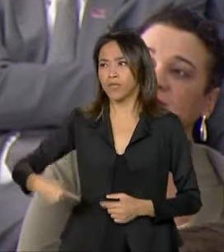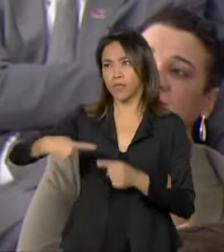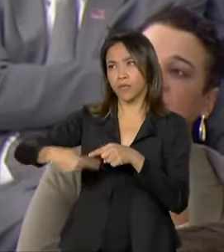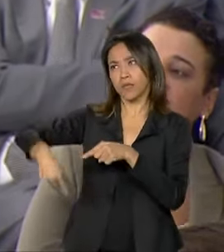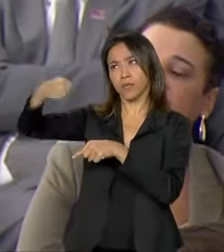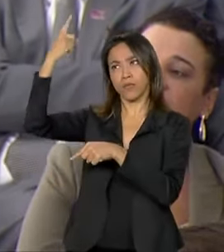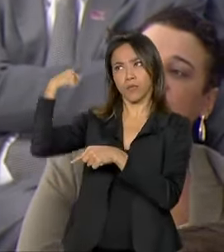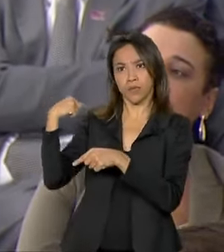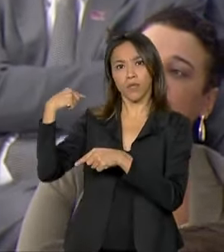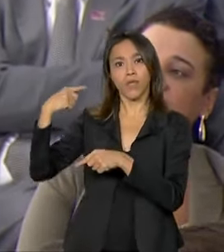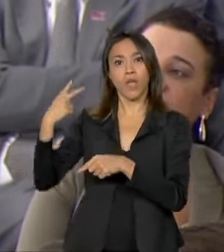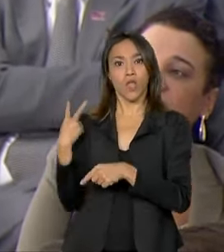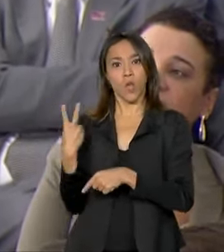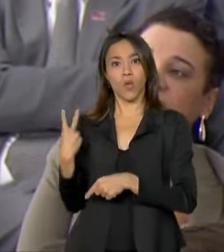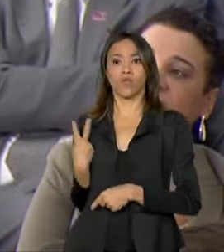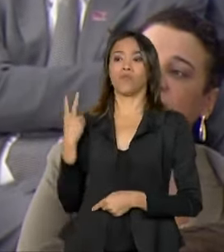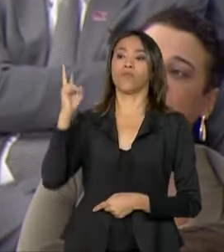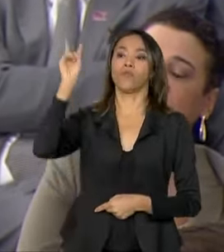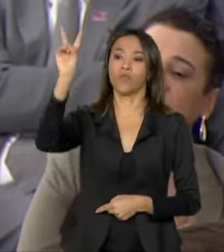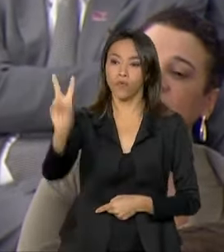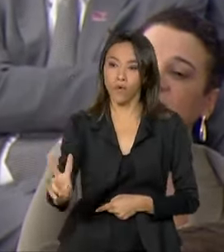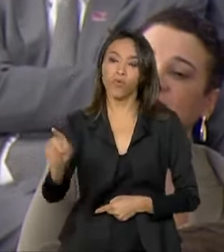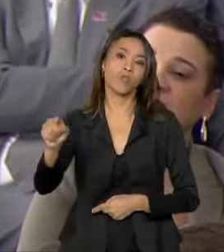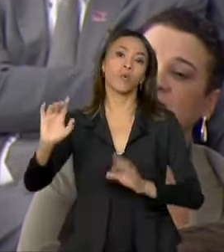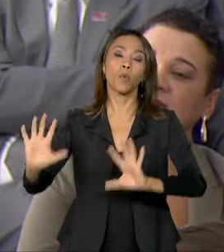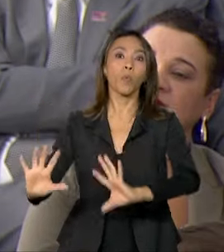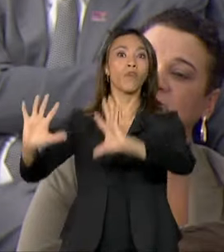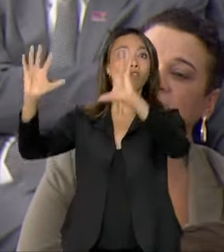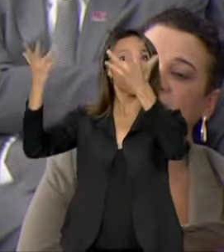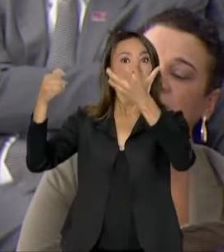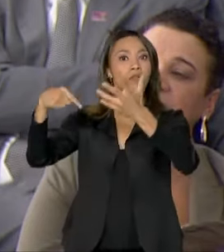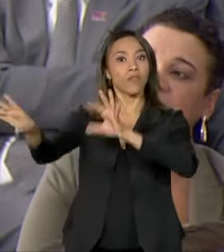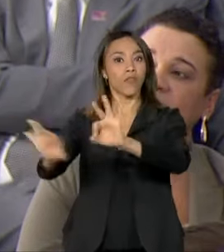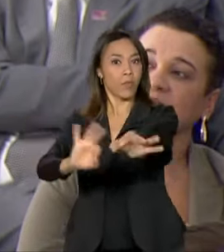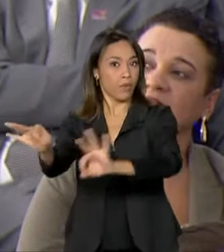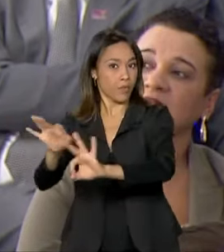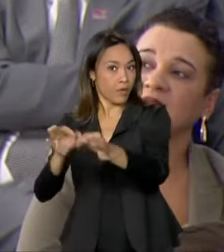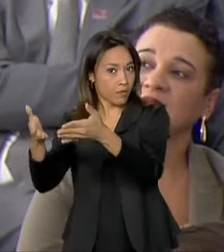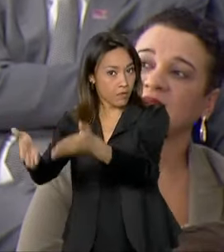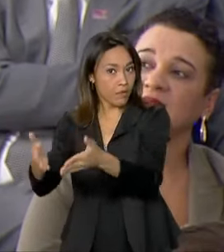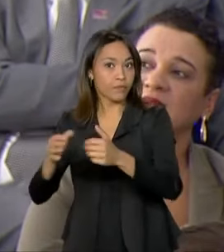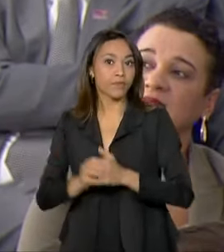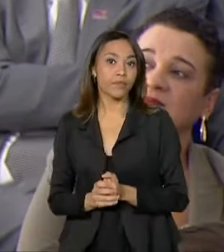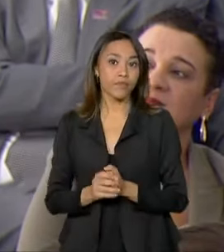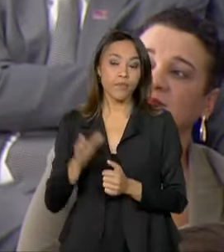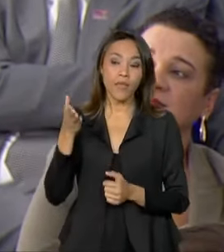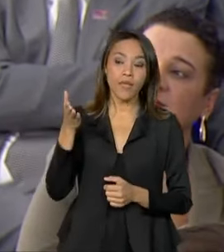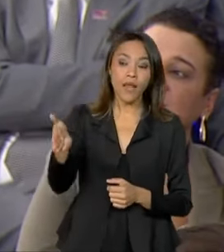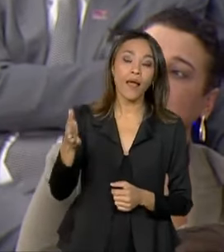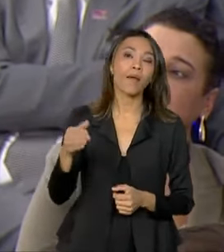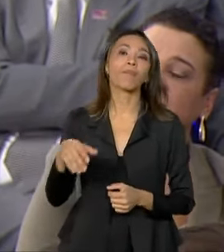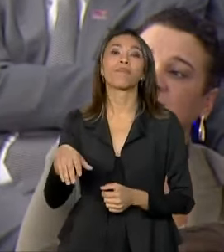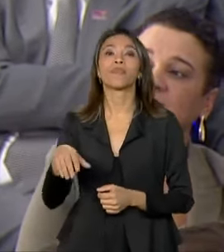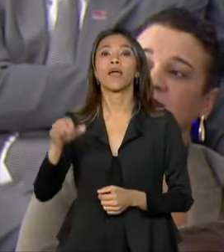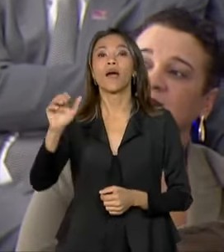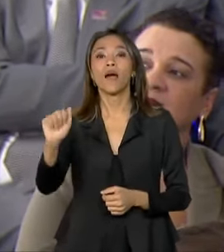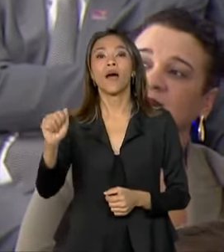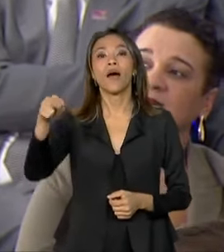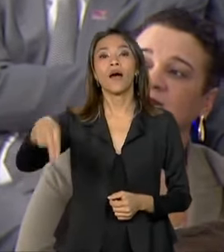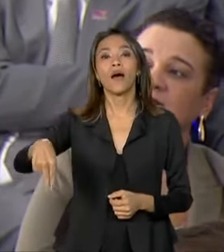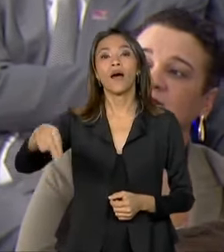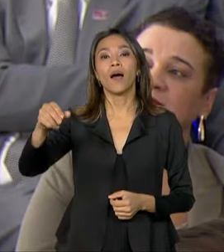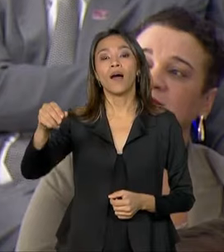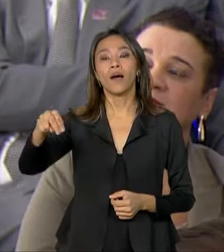retrasada, num evento na Anfávia, o Moisés, presidente do sindicato, estava, quando a Anfávia anunciou